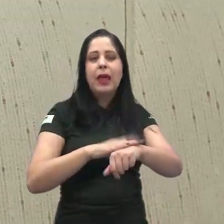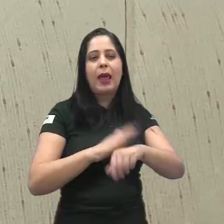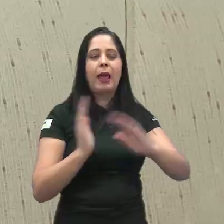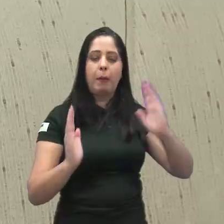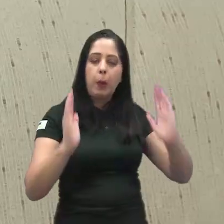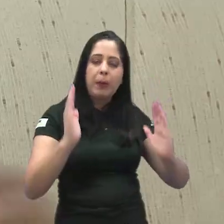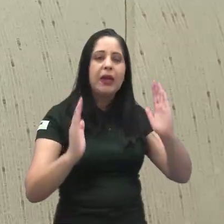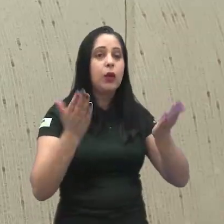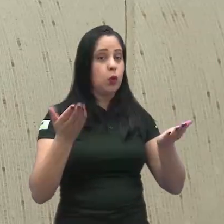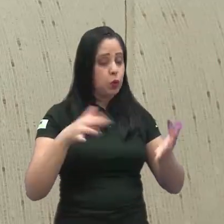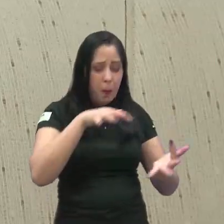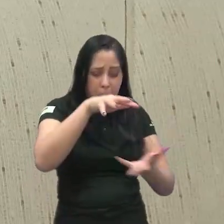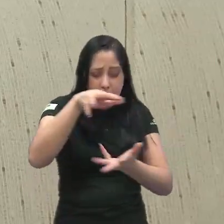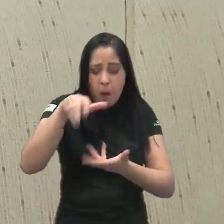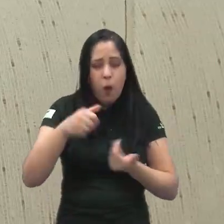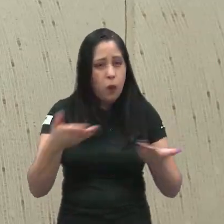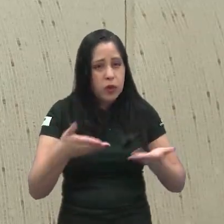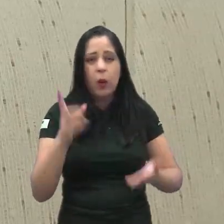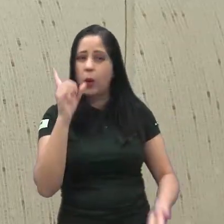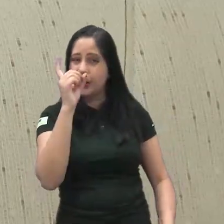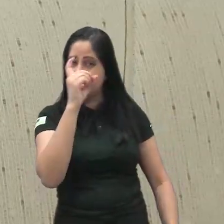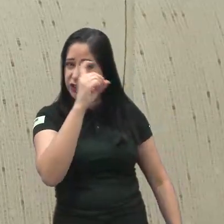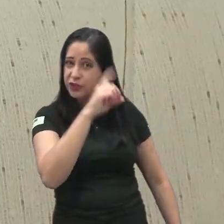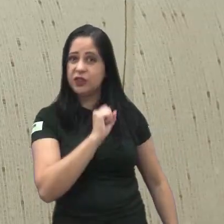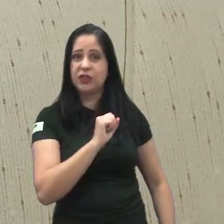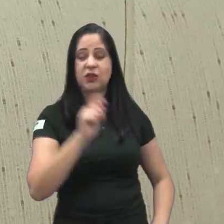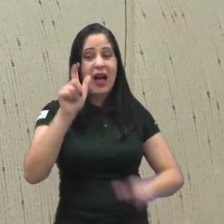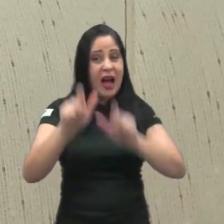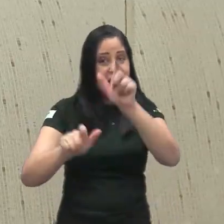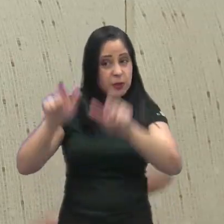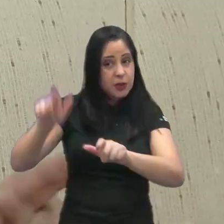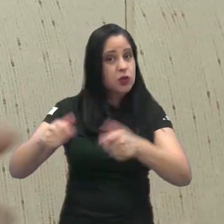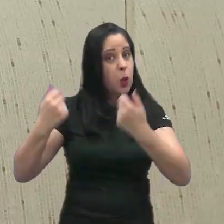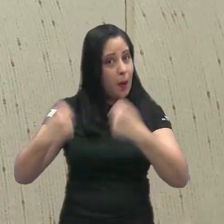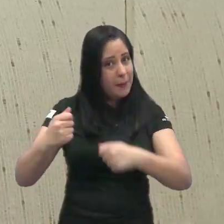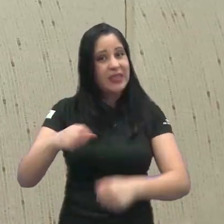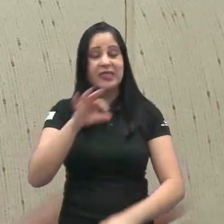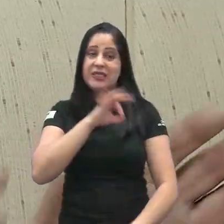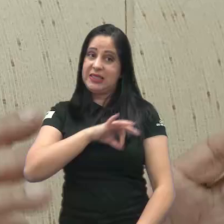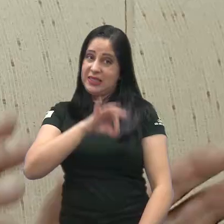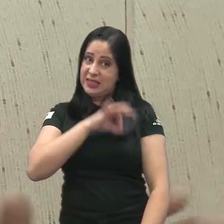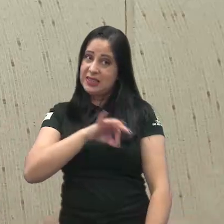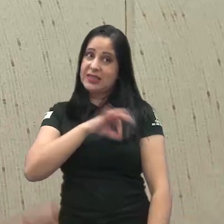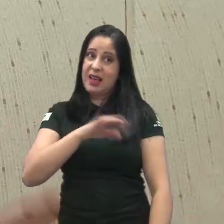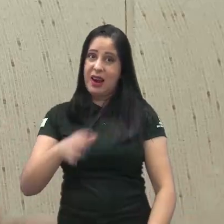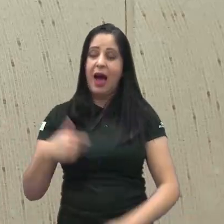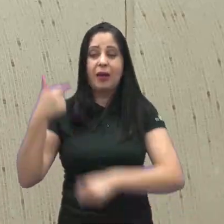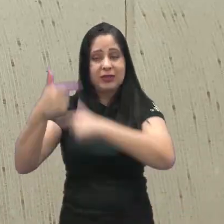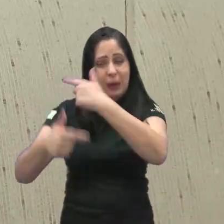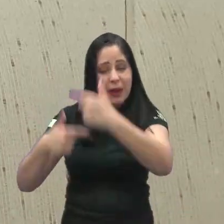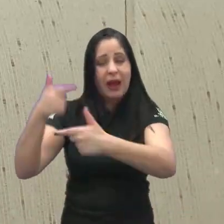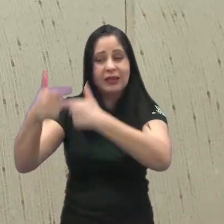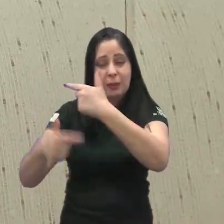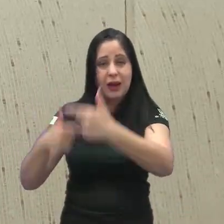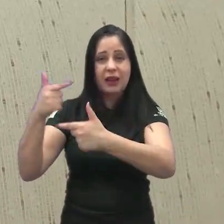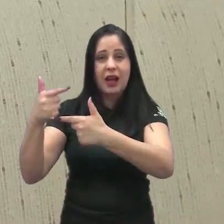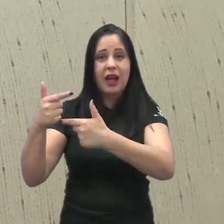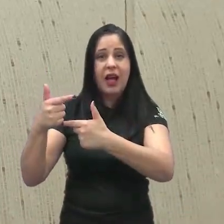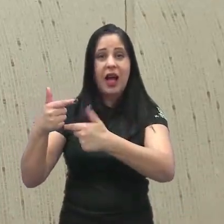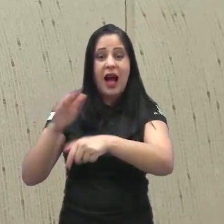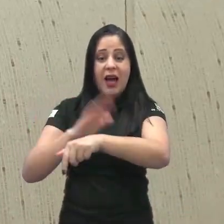precisam realmente estar buscando o seu sustento, né? E sobra pouco tempo para o voluntariado,